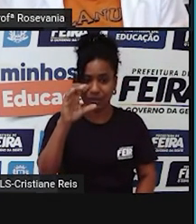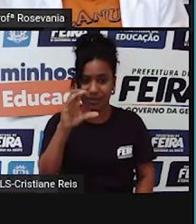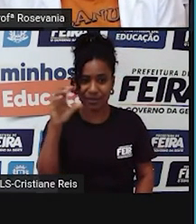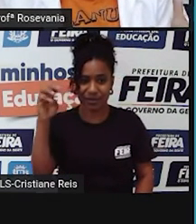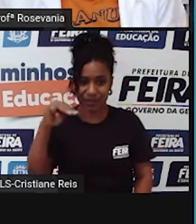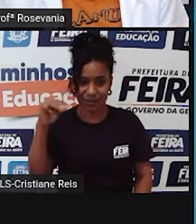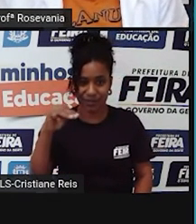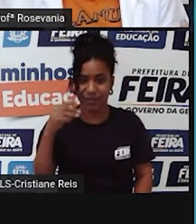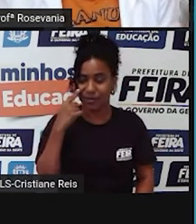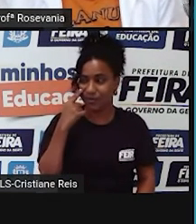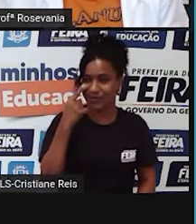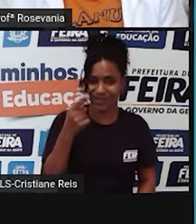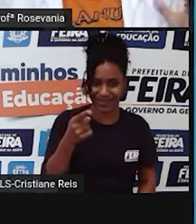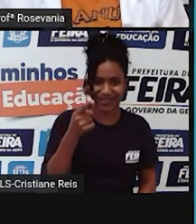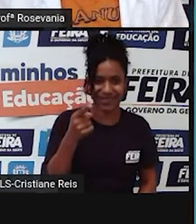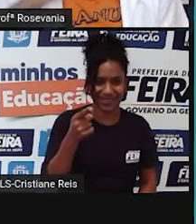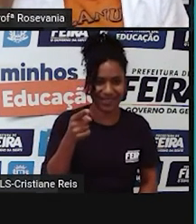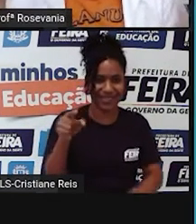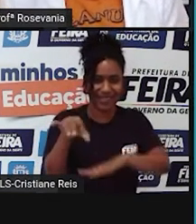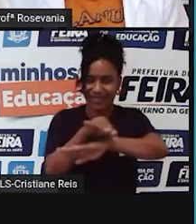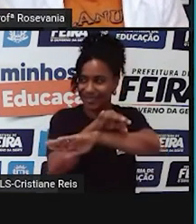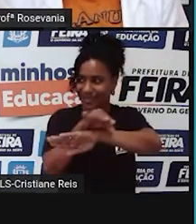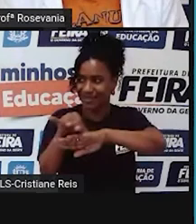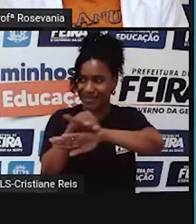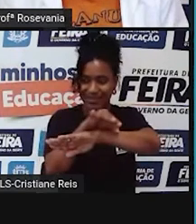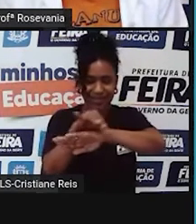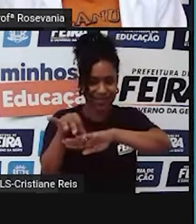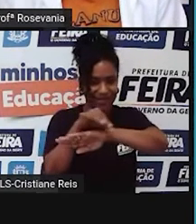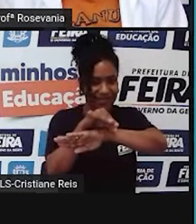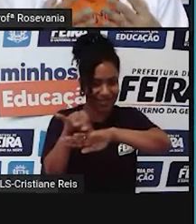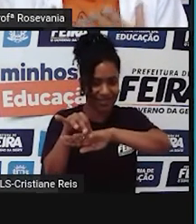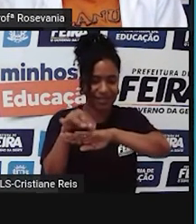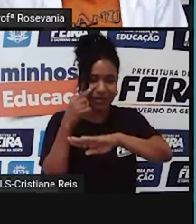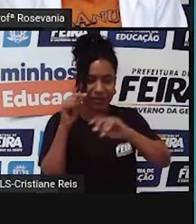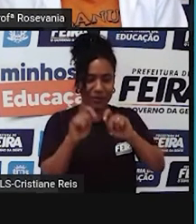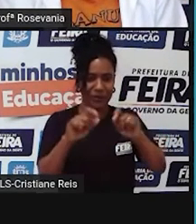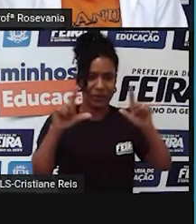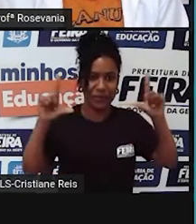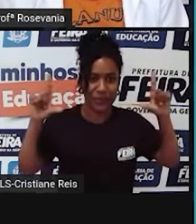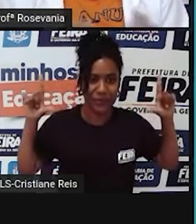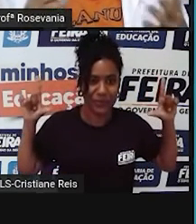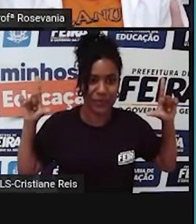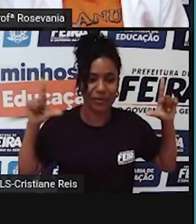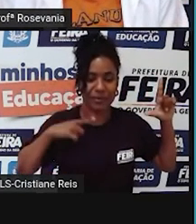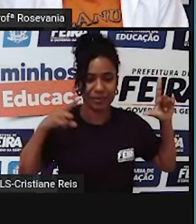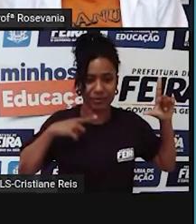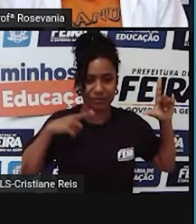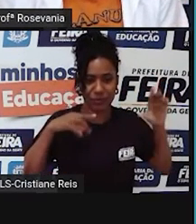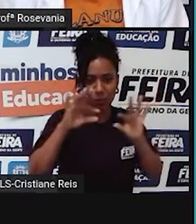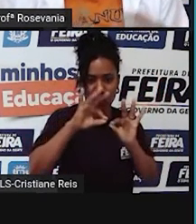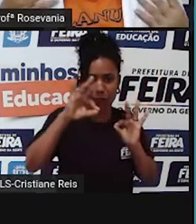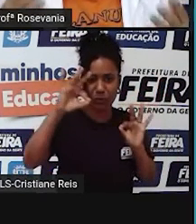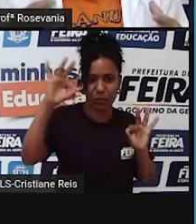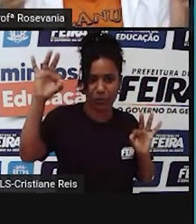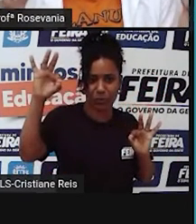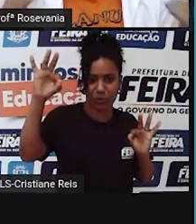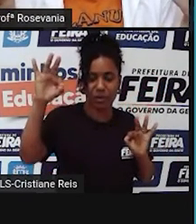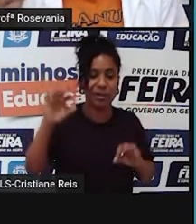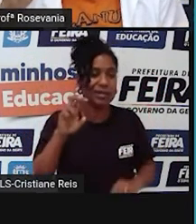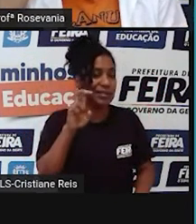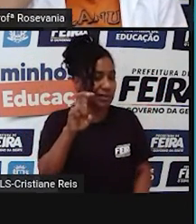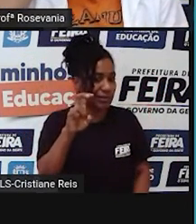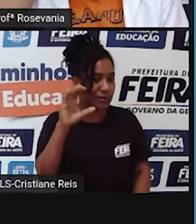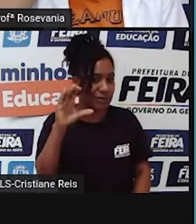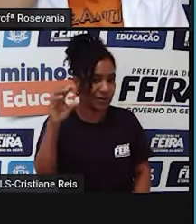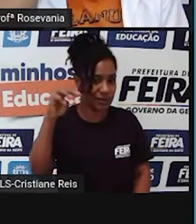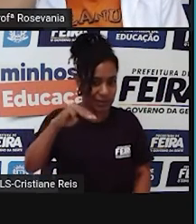pela tela aqui que eu estou, que ele já deu uma esticadinha a mais. Mas agora entender, né? É como 5 centímetros, que é o que está